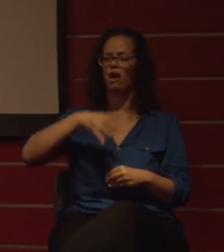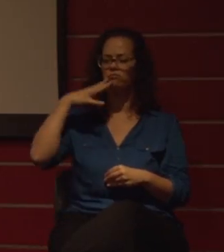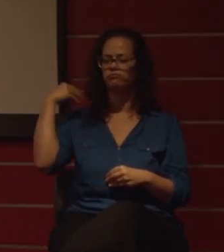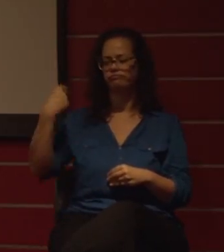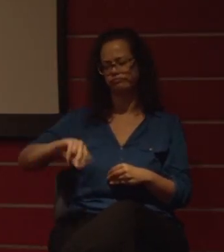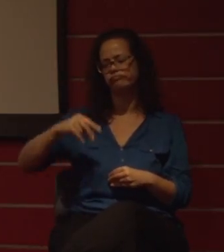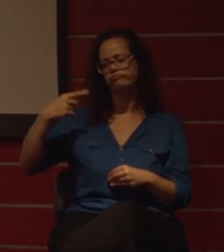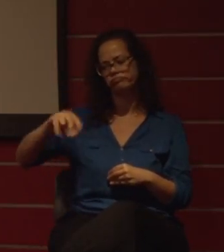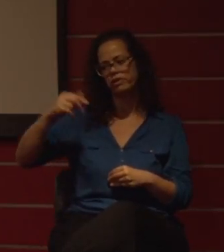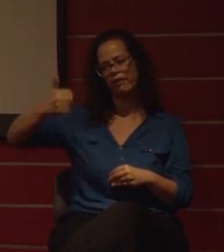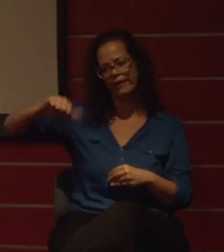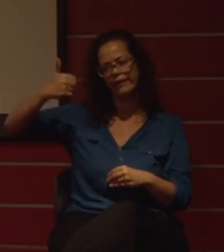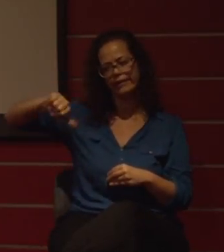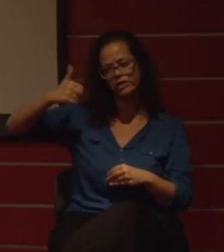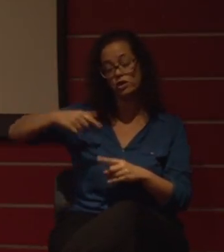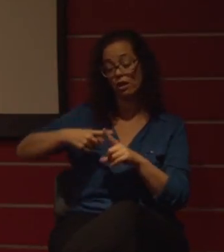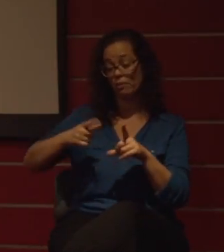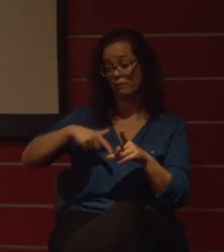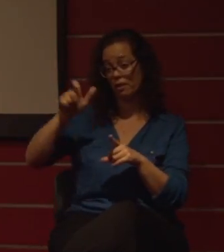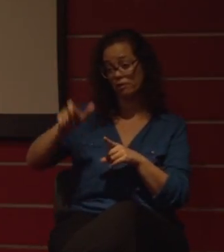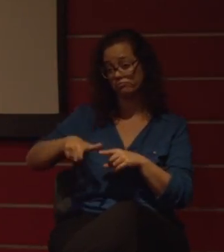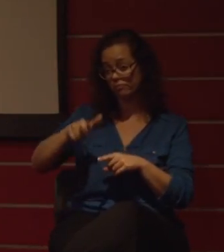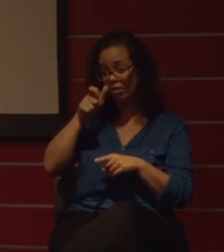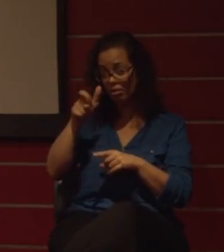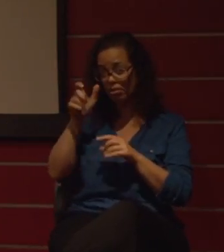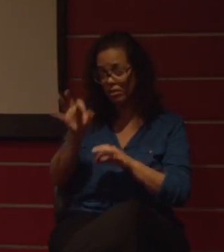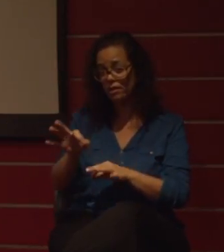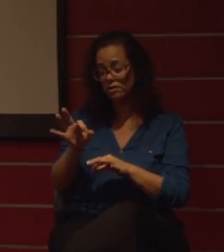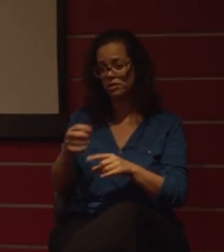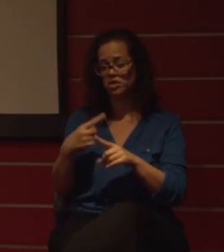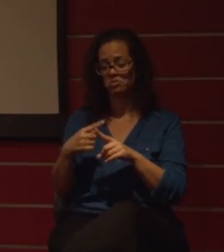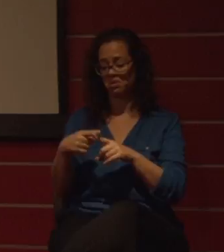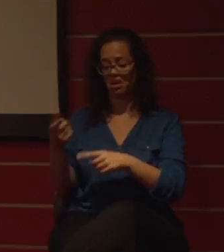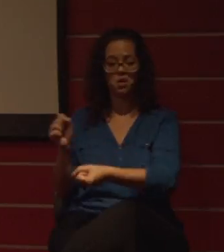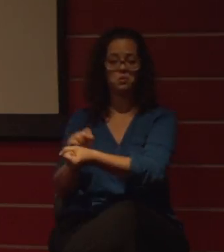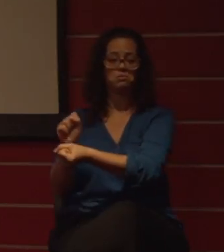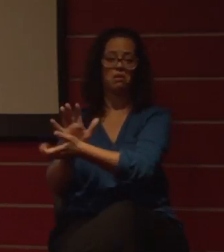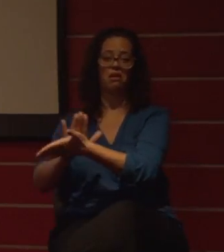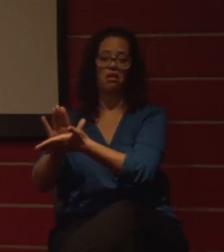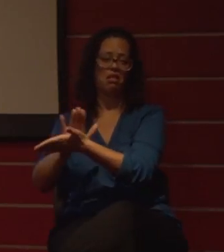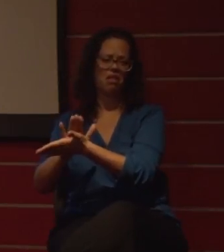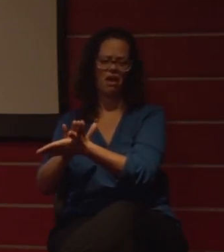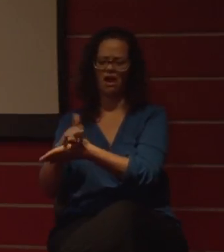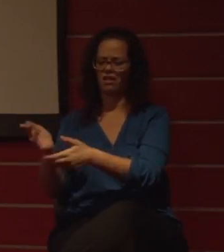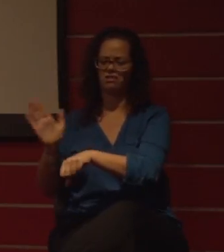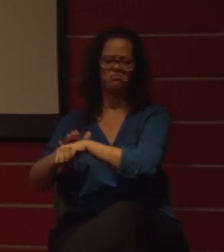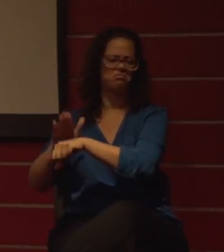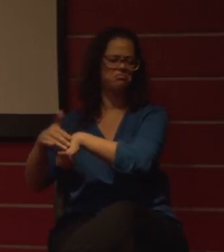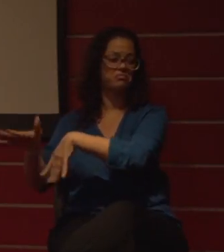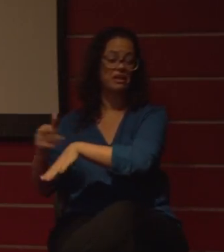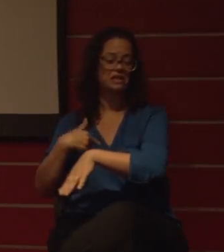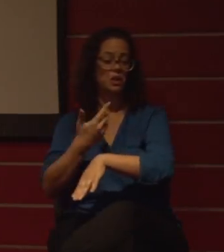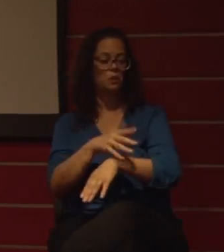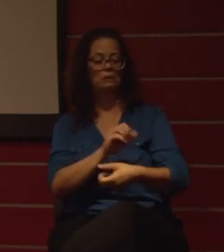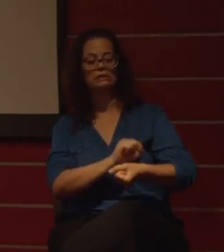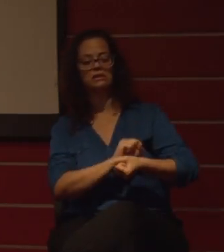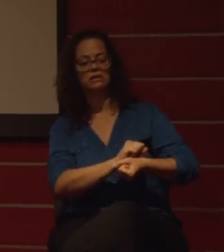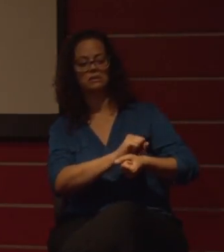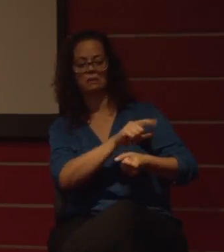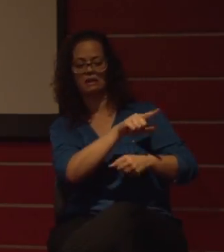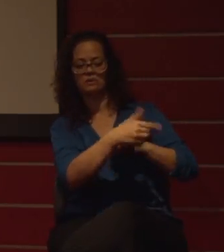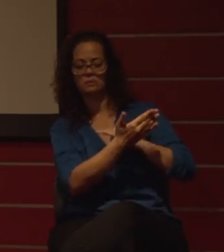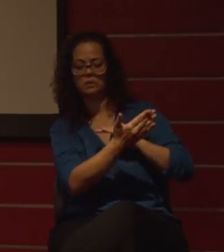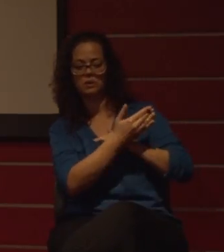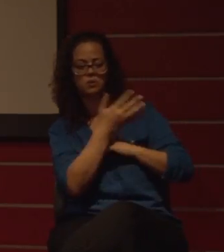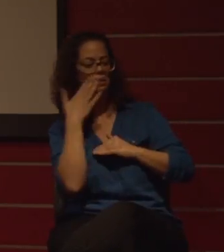aspectos mas é um personagem muito interessante porque ele é alguém que não espera nada de ninguém não espera nada dos brancos né Ele estudou